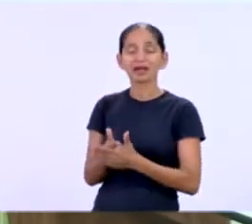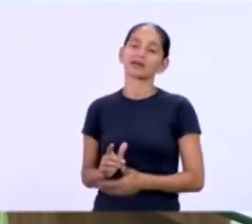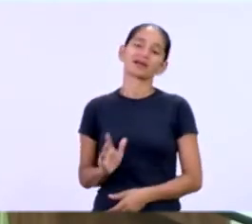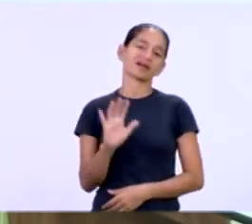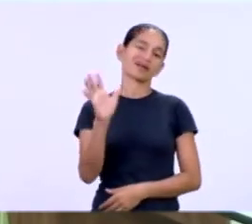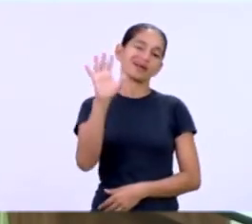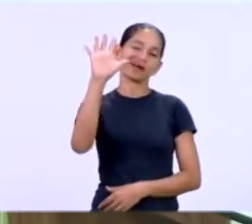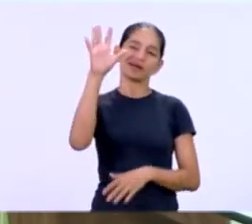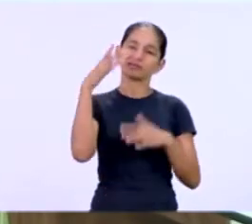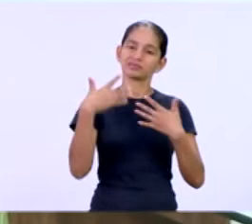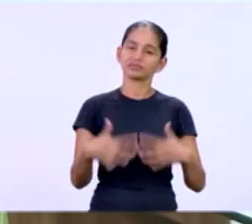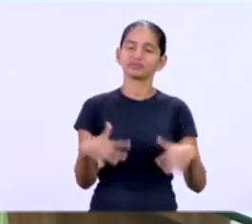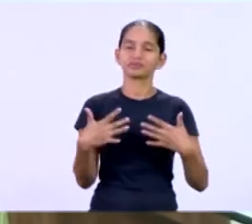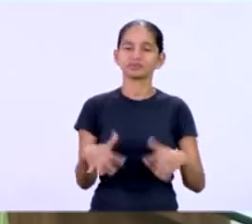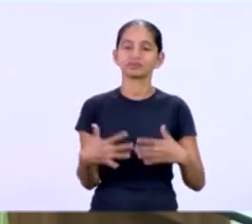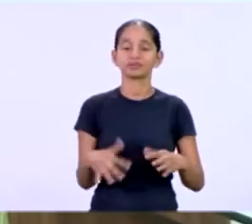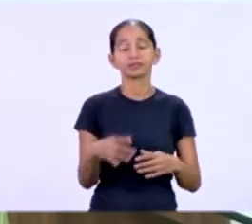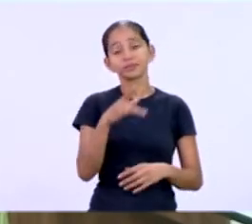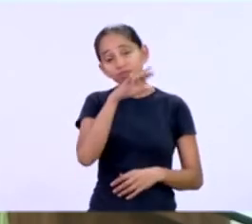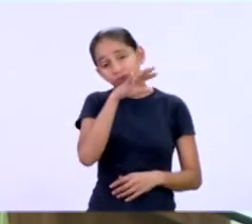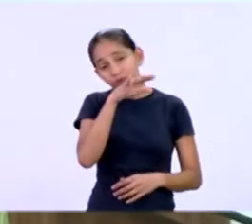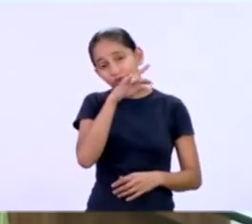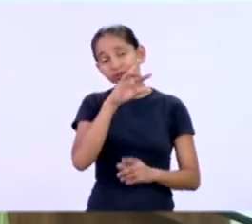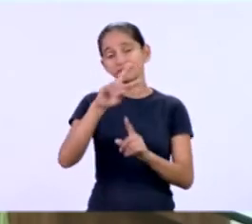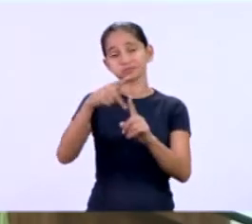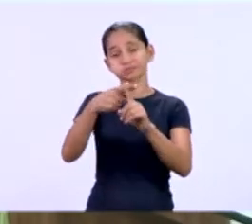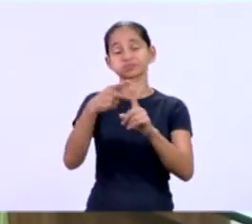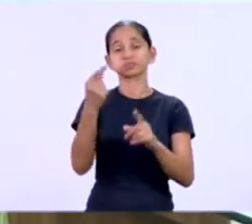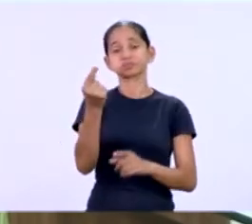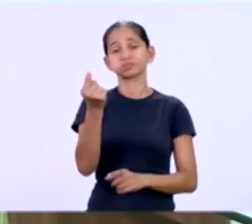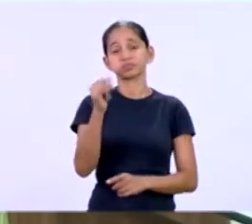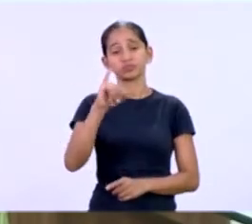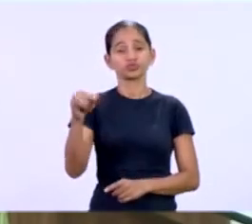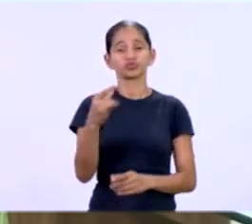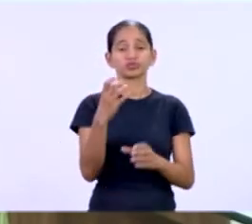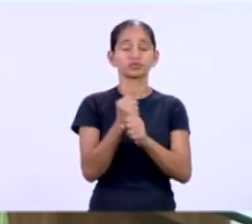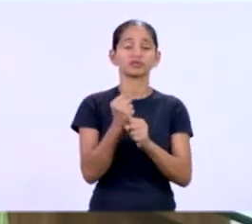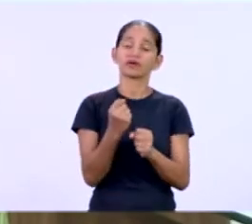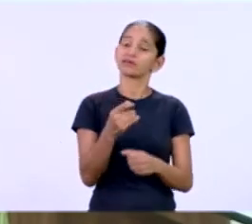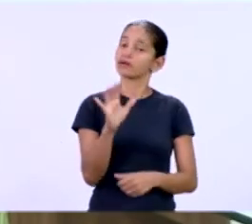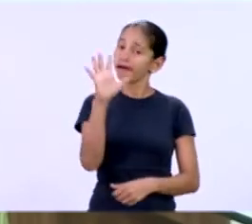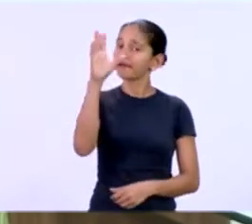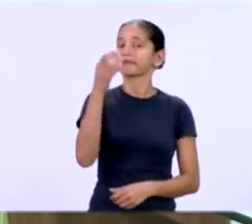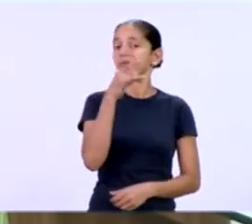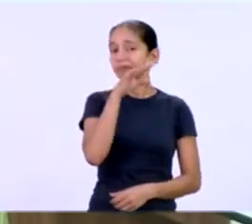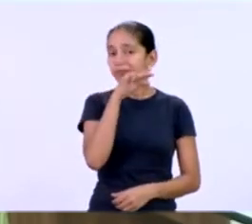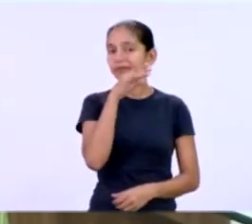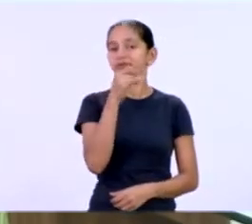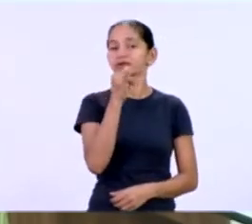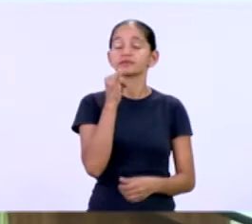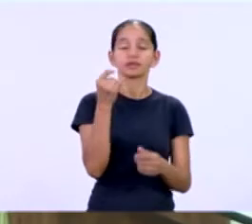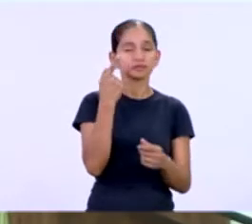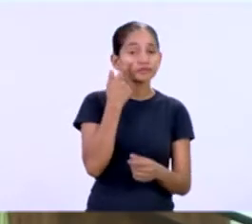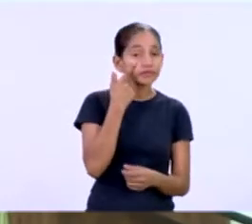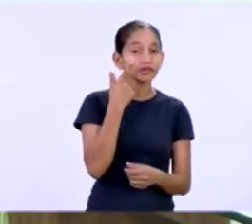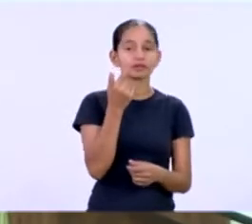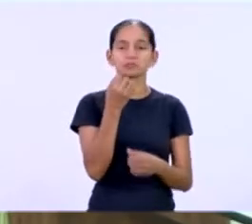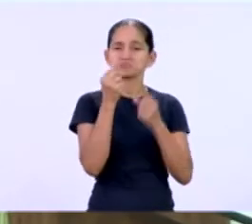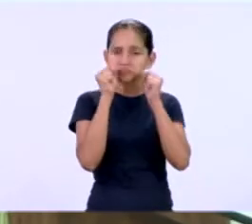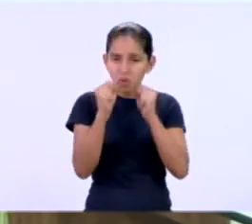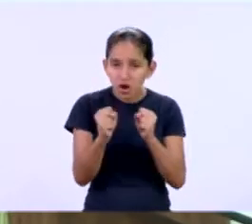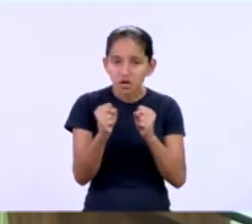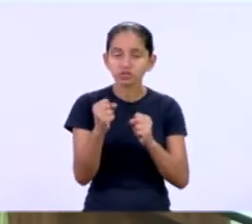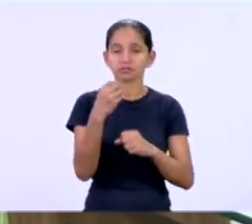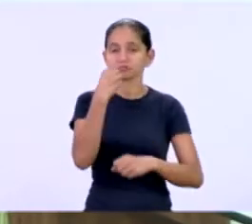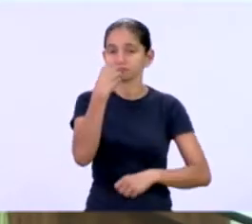vai ter que pagar aquela quantia mais os juros. Então, às vezes é interessante fazer um estudo para ver se vale a pena você